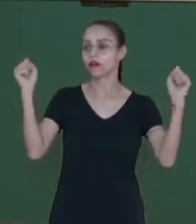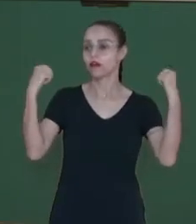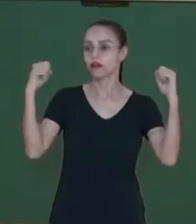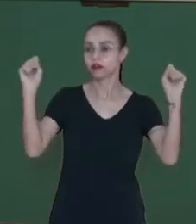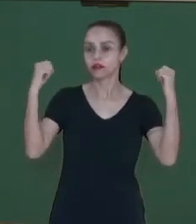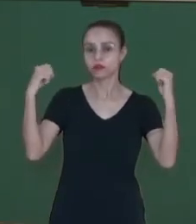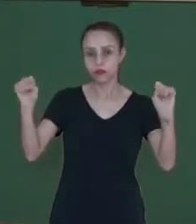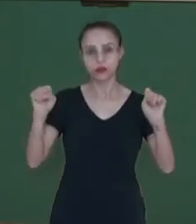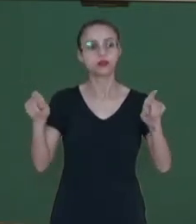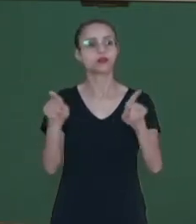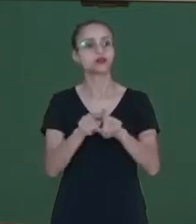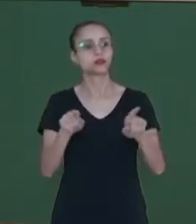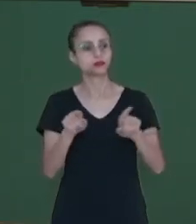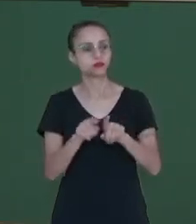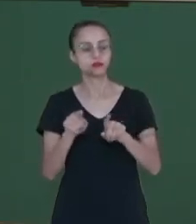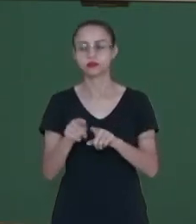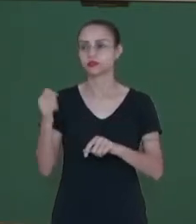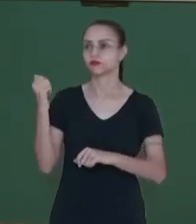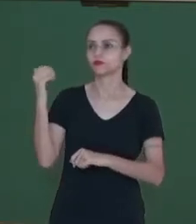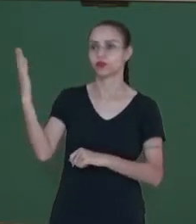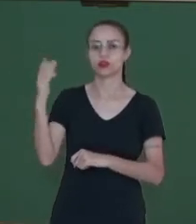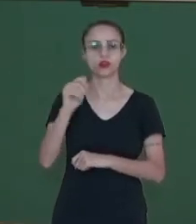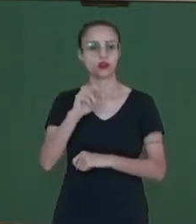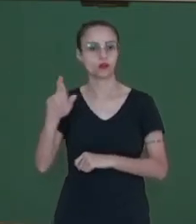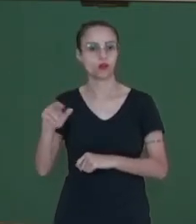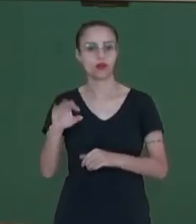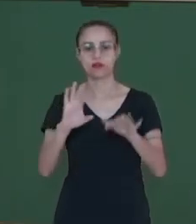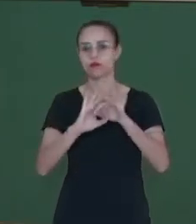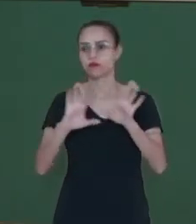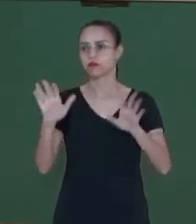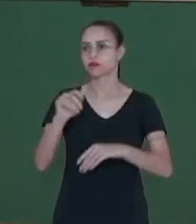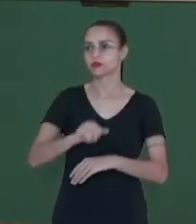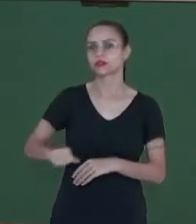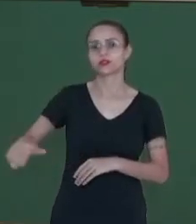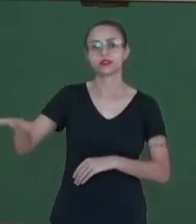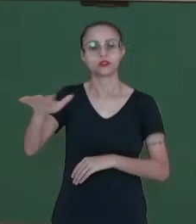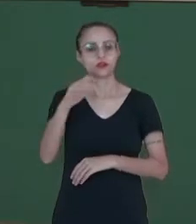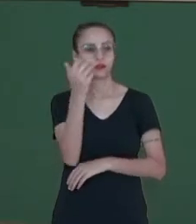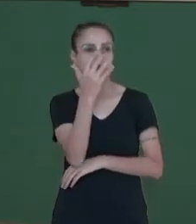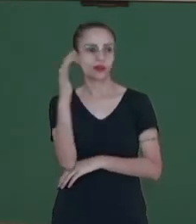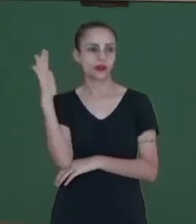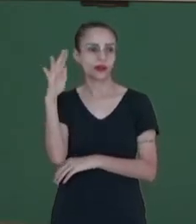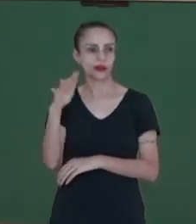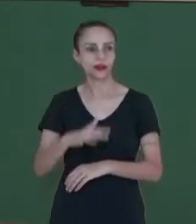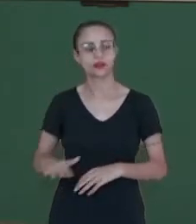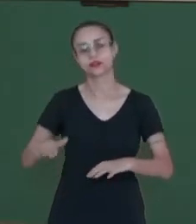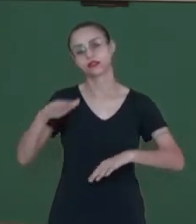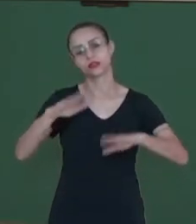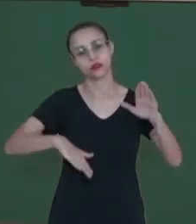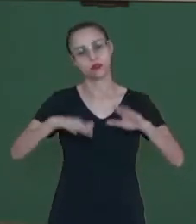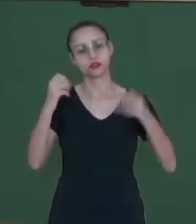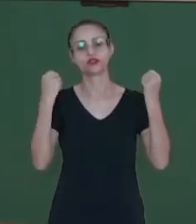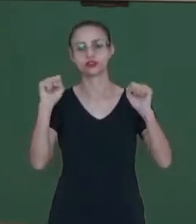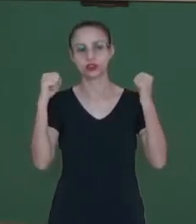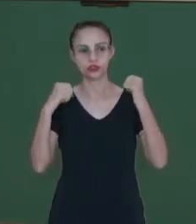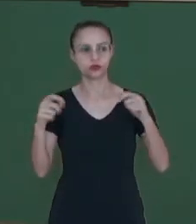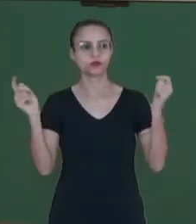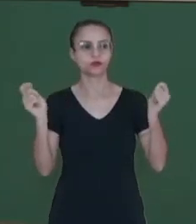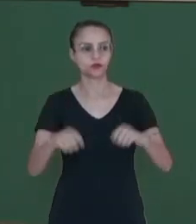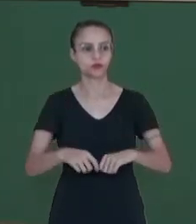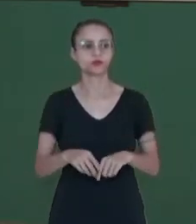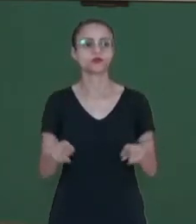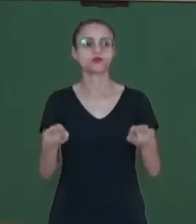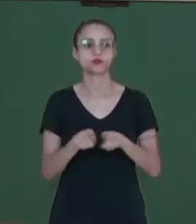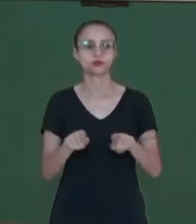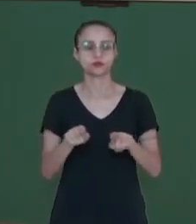livre. Então, tem as academias ao ar livre agora, né? Pode praticar no parque, depende muito da ginástica que você faz. E